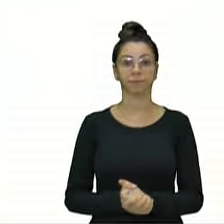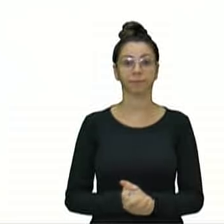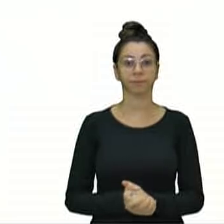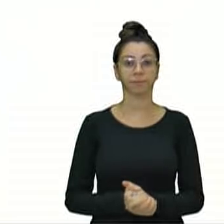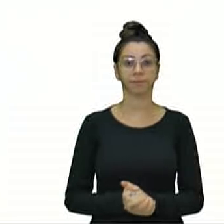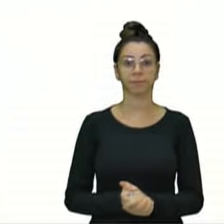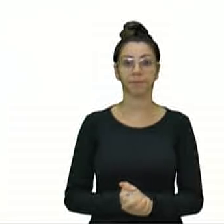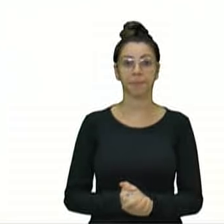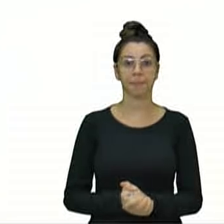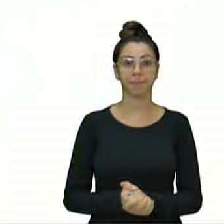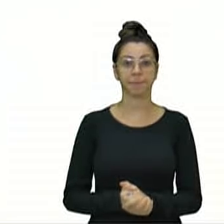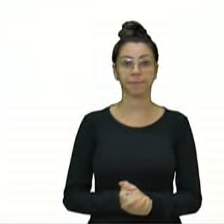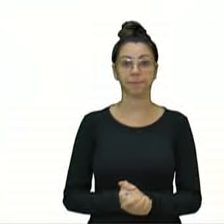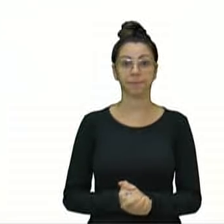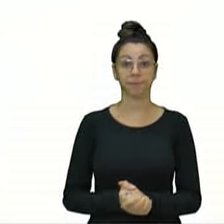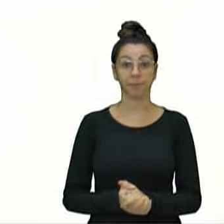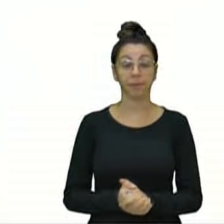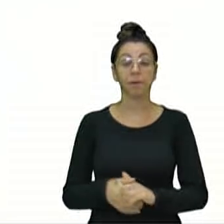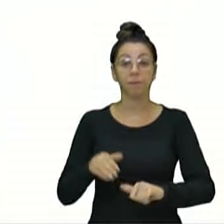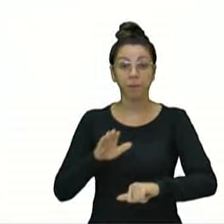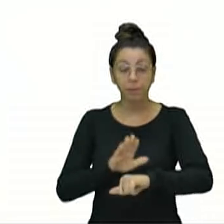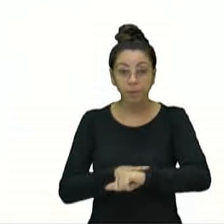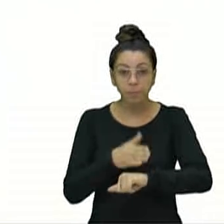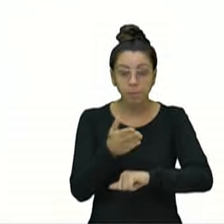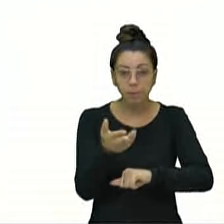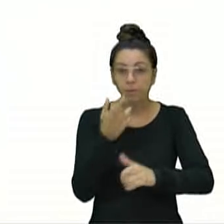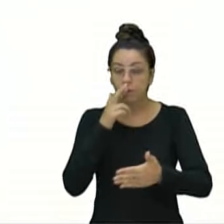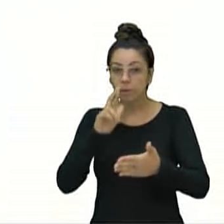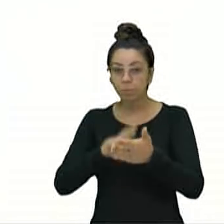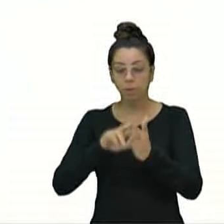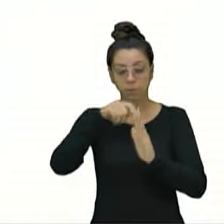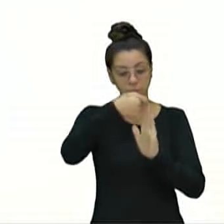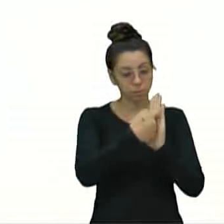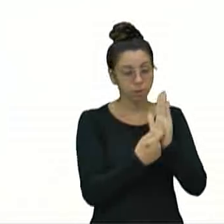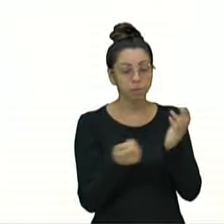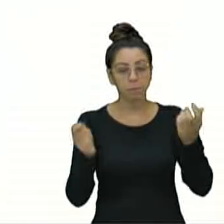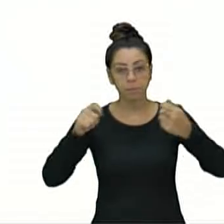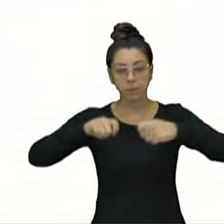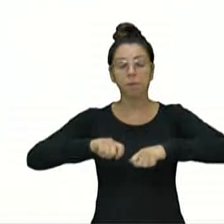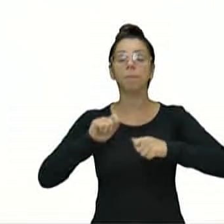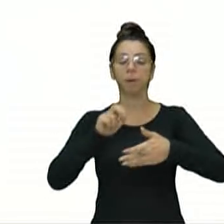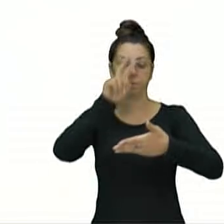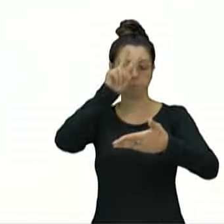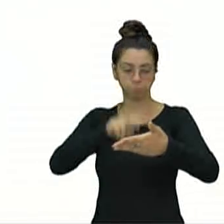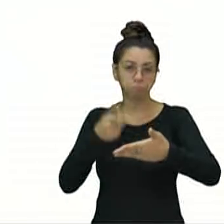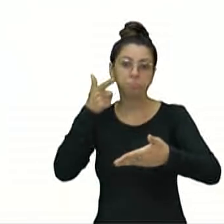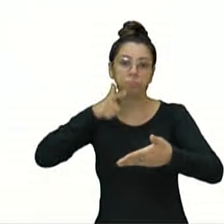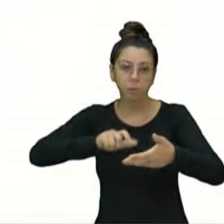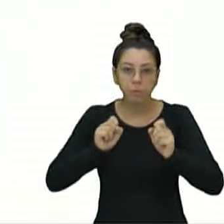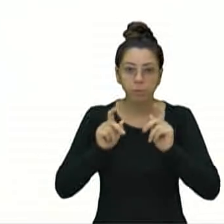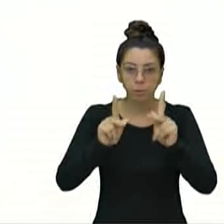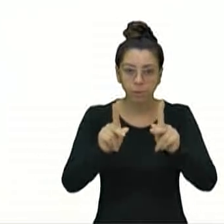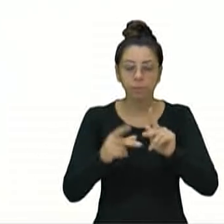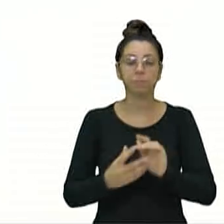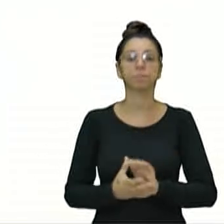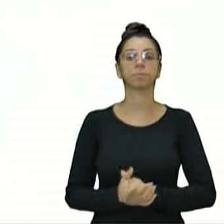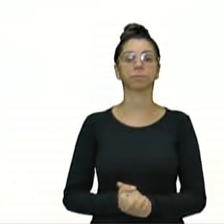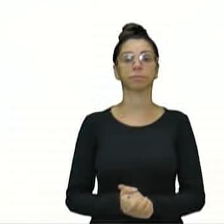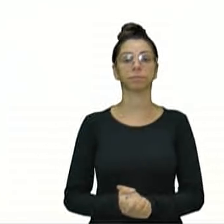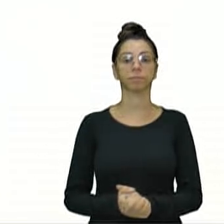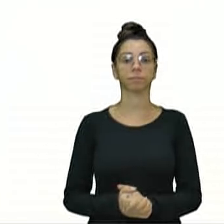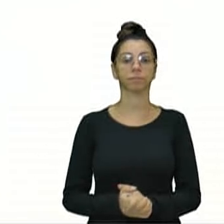house in a mess. Vamos dar um tempinho, a resposta está no texto. Se for necessário, podem fazer a leitura novamente, ok?